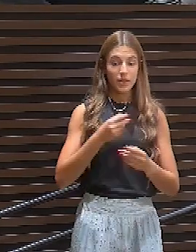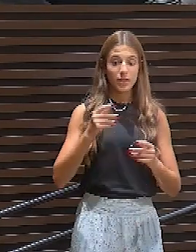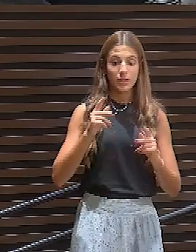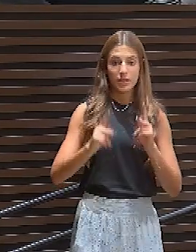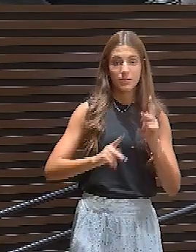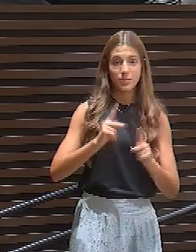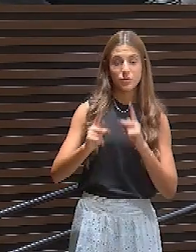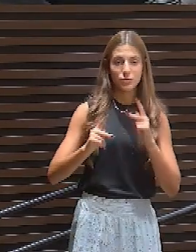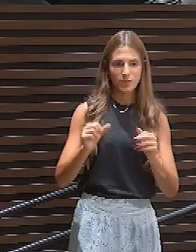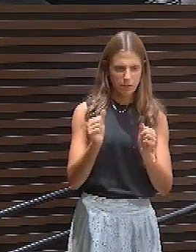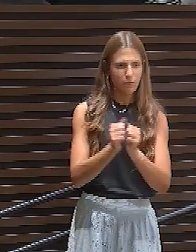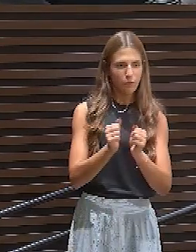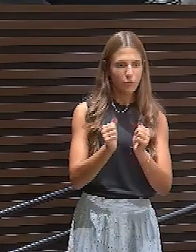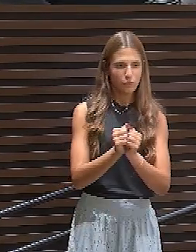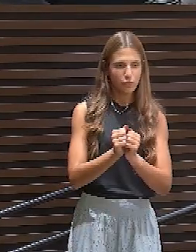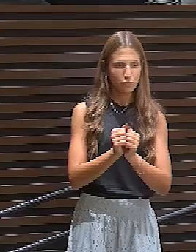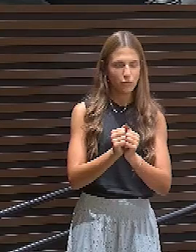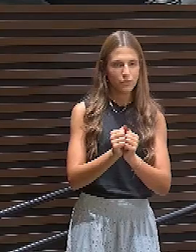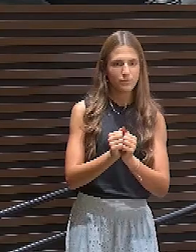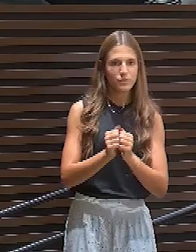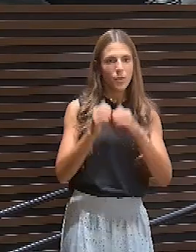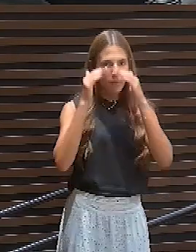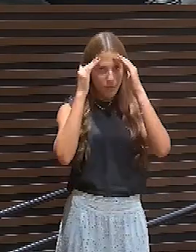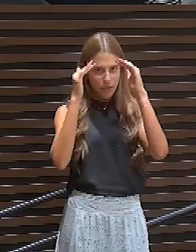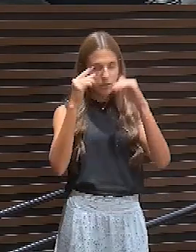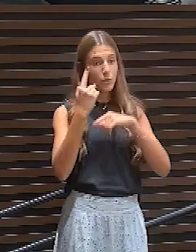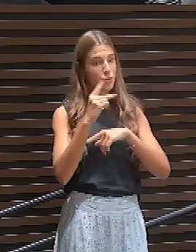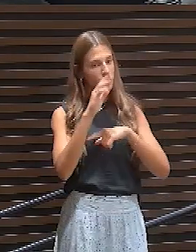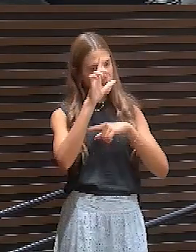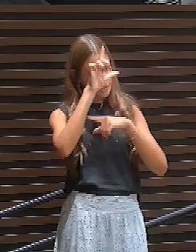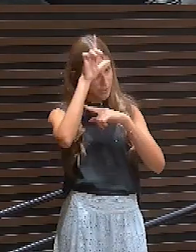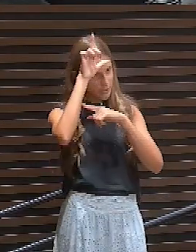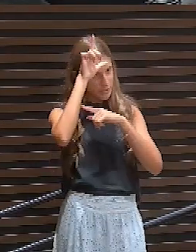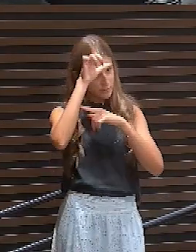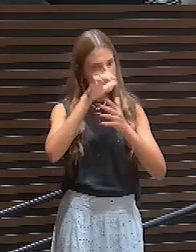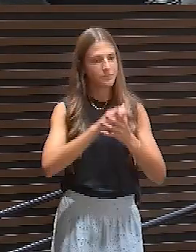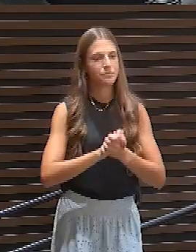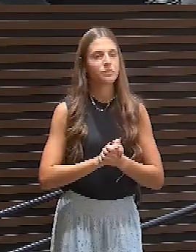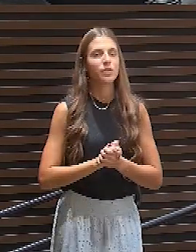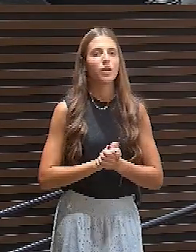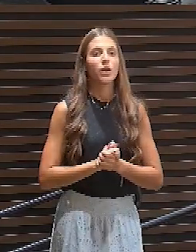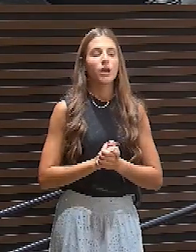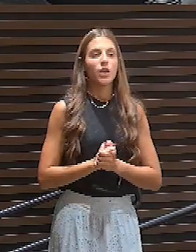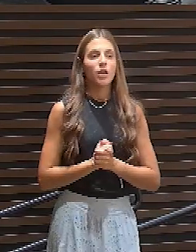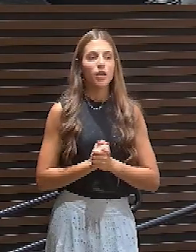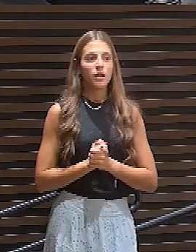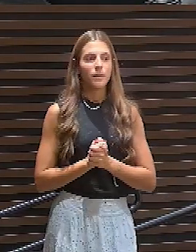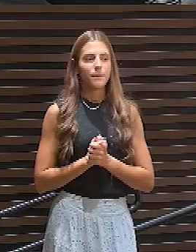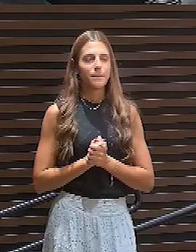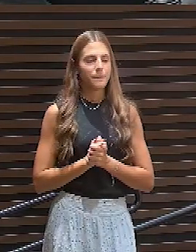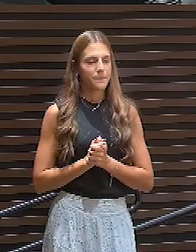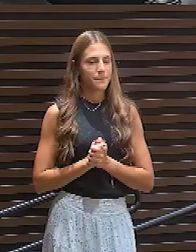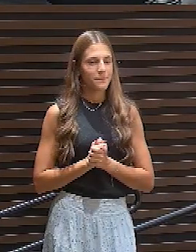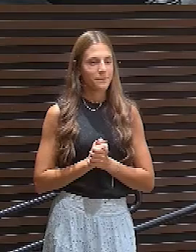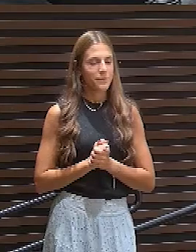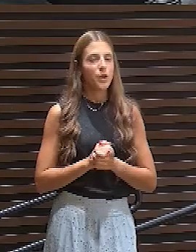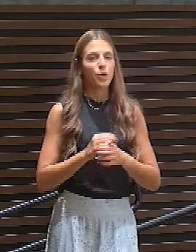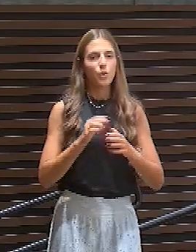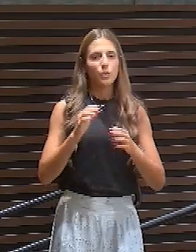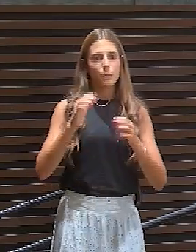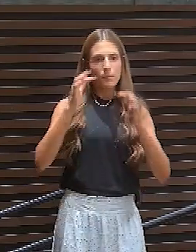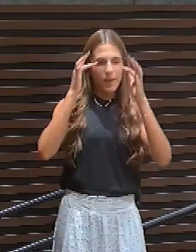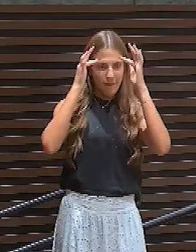Uma fé que não tem implicação com a nossa família, precisa ser trabalhada pelo Espírito